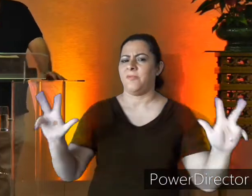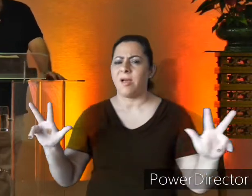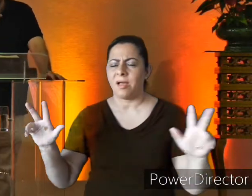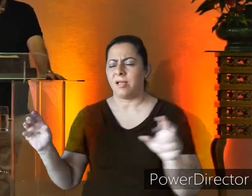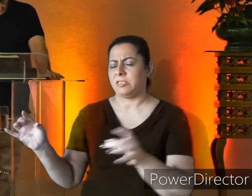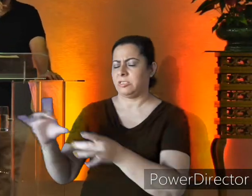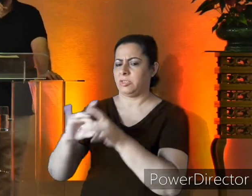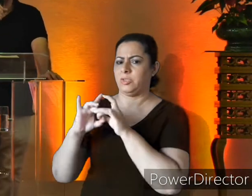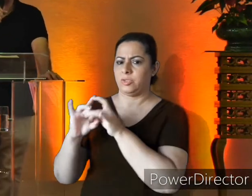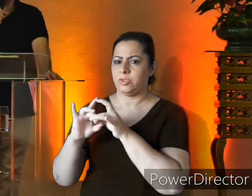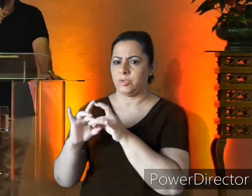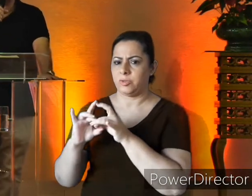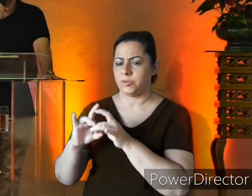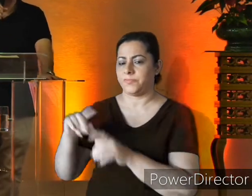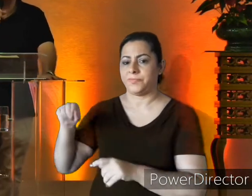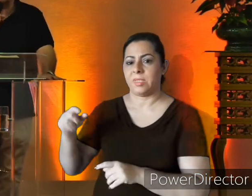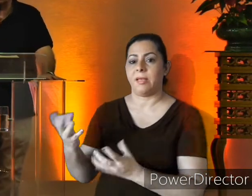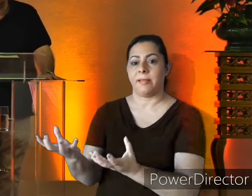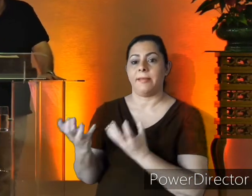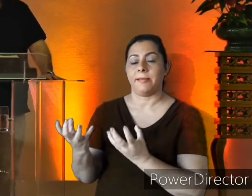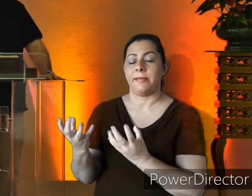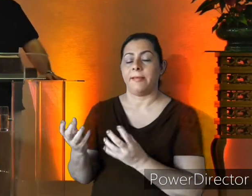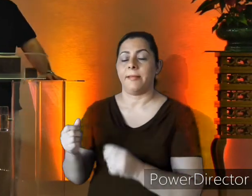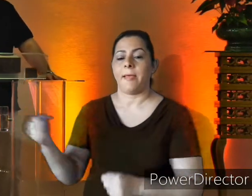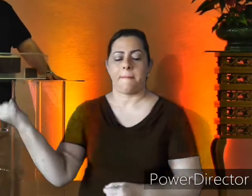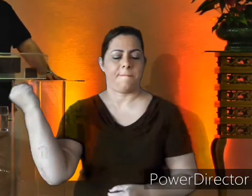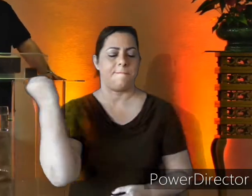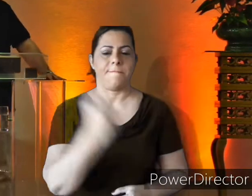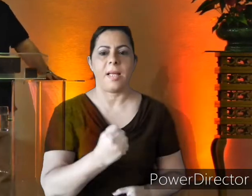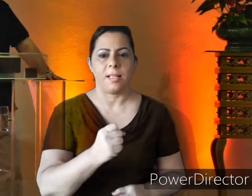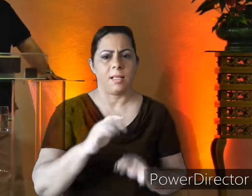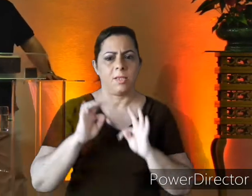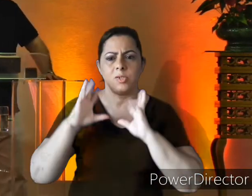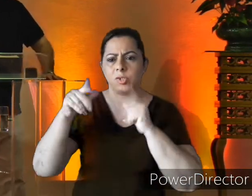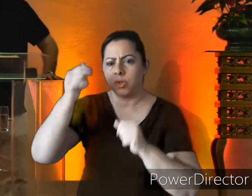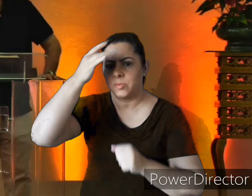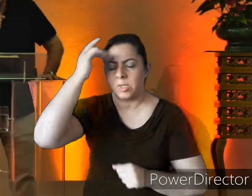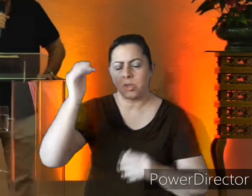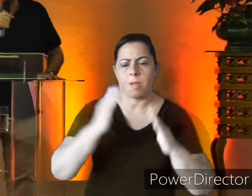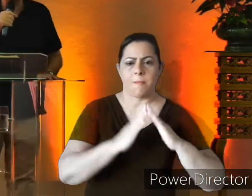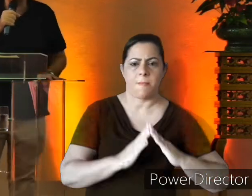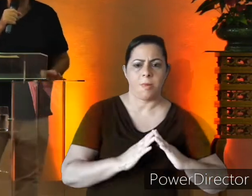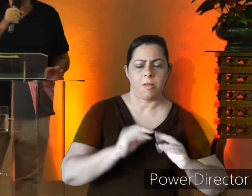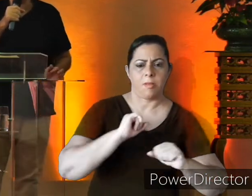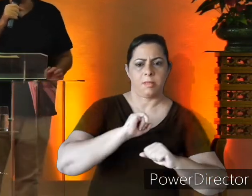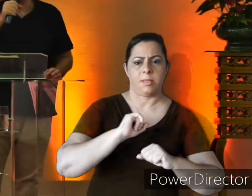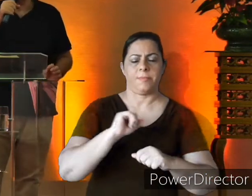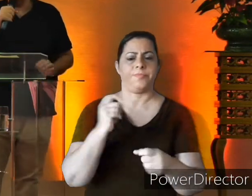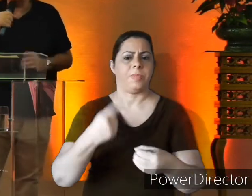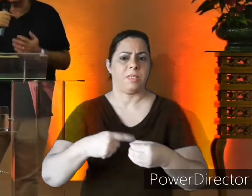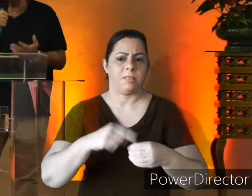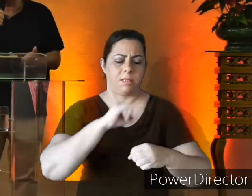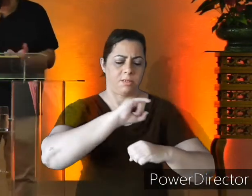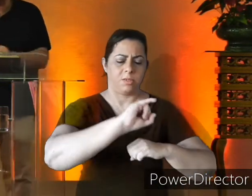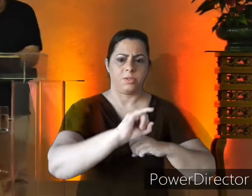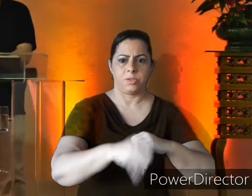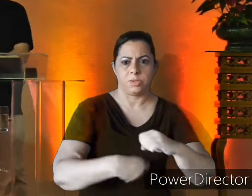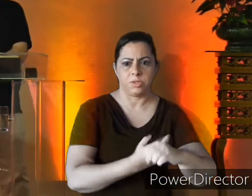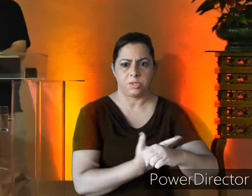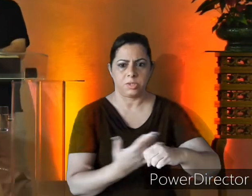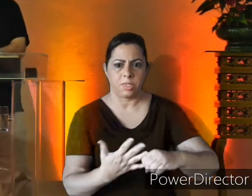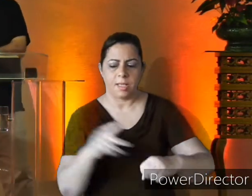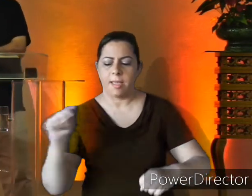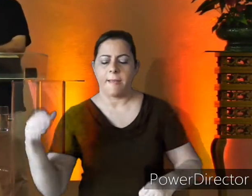mais uma vez, nós vemos Deus falando com Neemias, Deus alertando Neemias, Deus alertando o